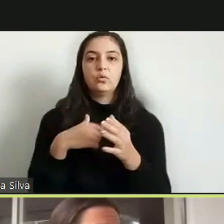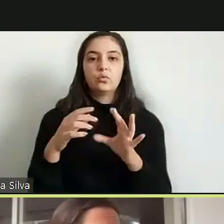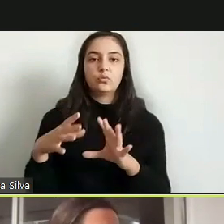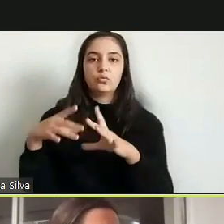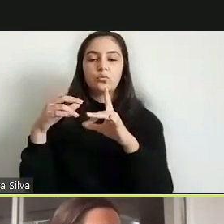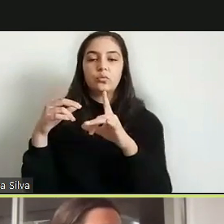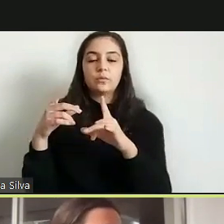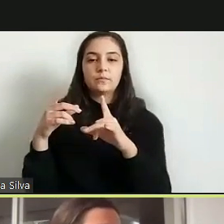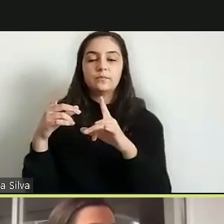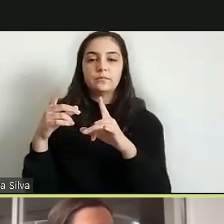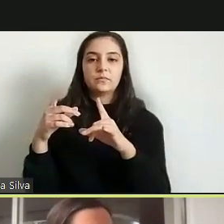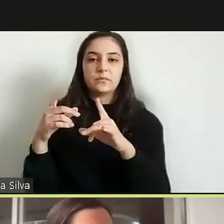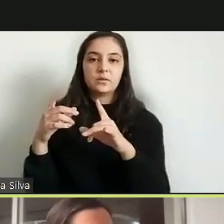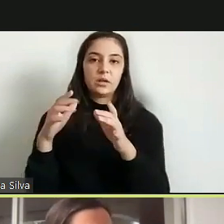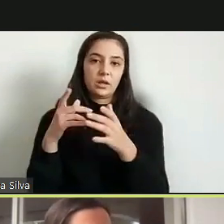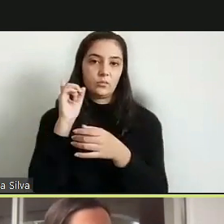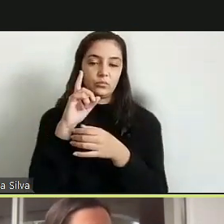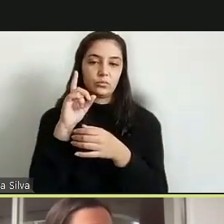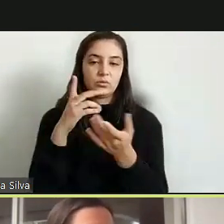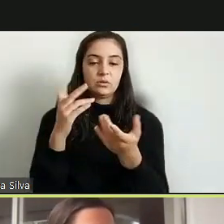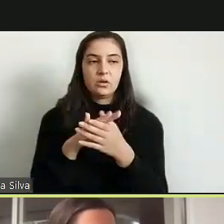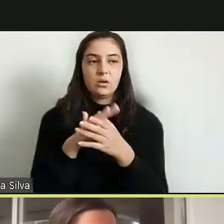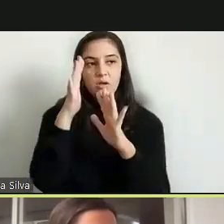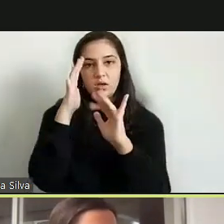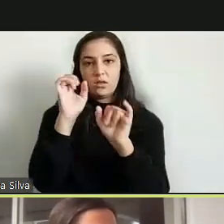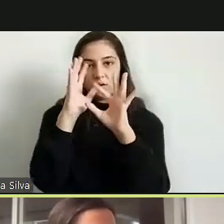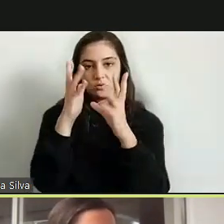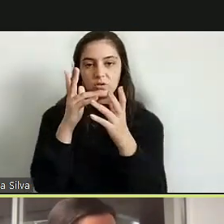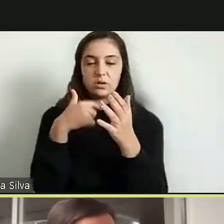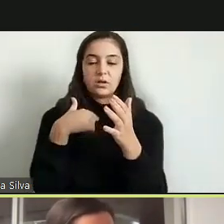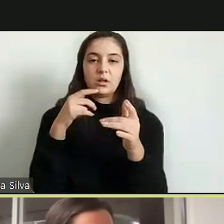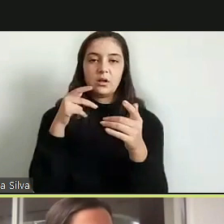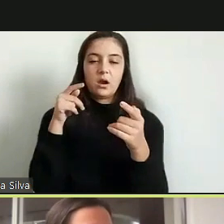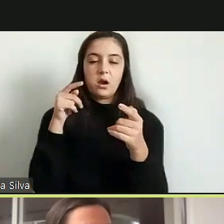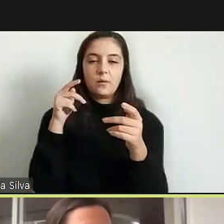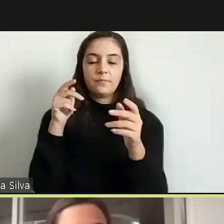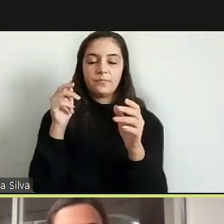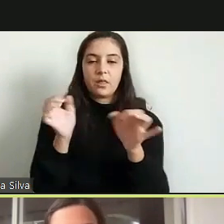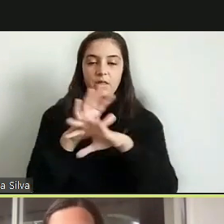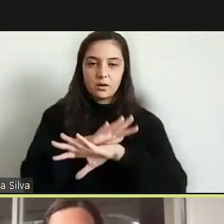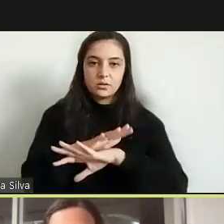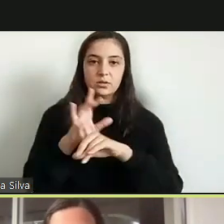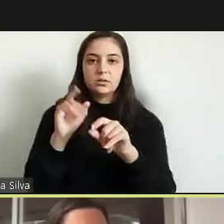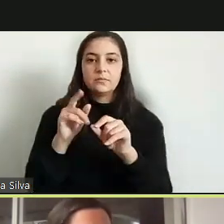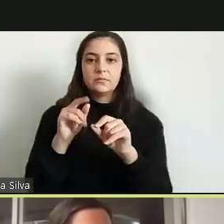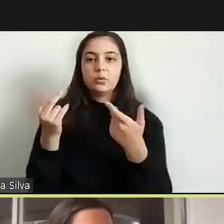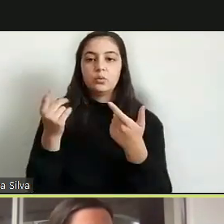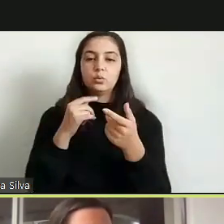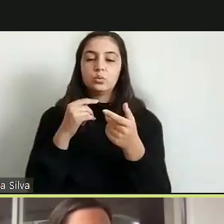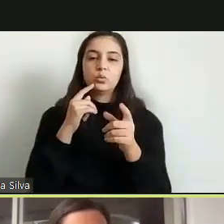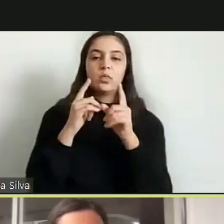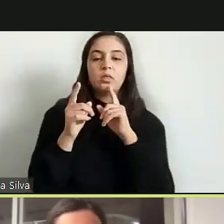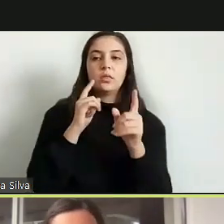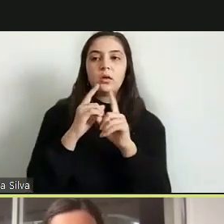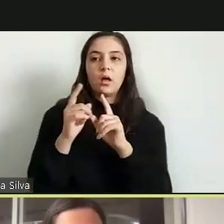essencial. E por outro lado também estas ideias-chave da transparência, do follow-up e da escuta e do diálogo construtivo. Aquilo